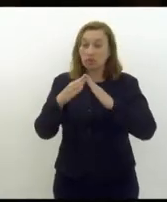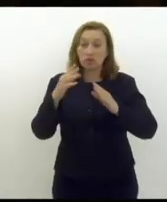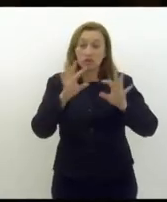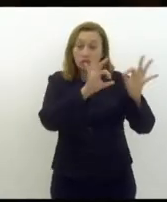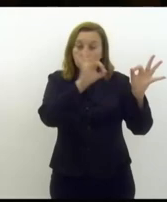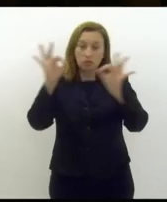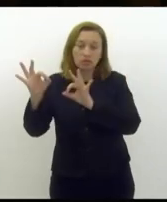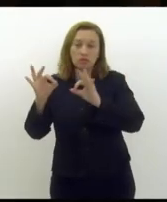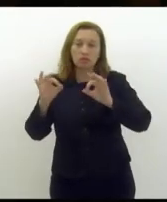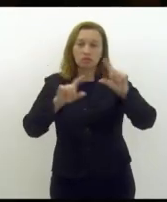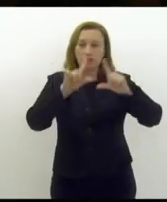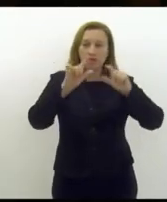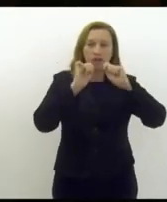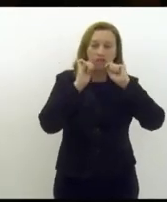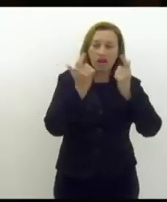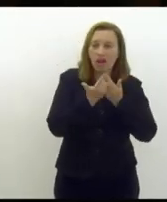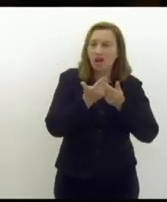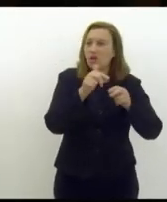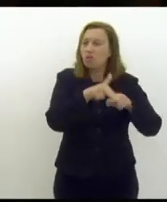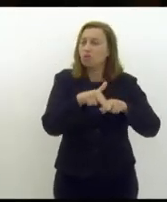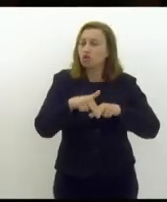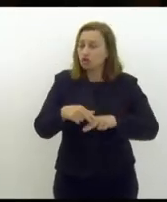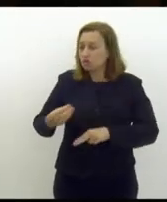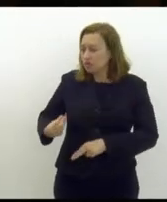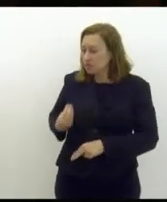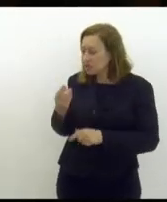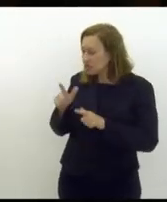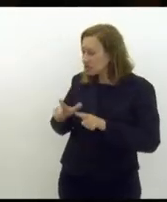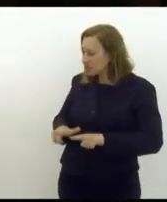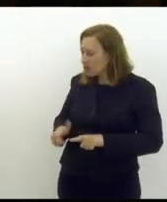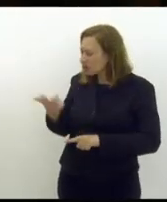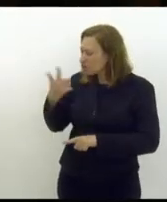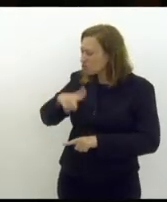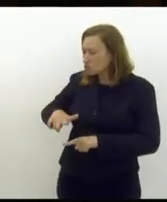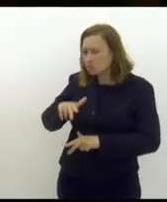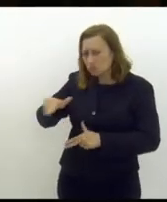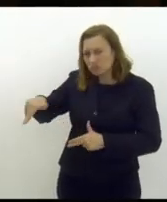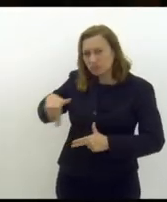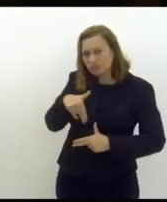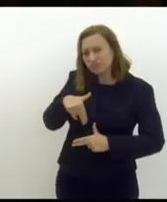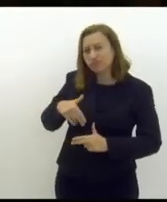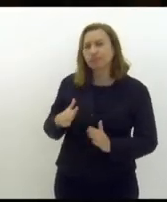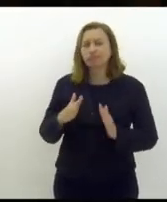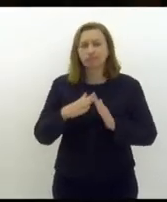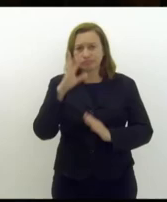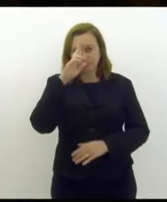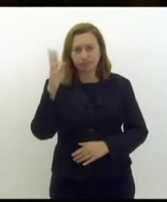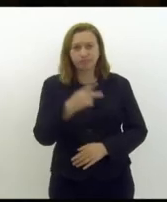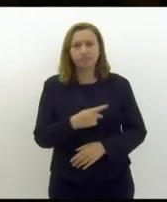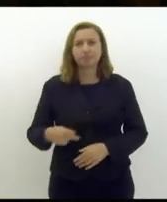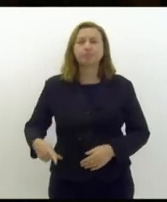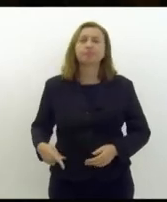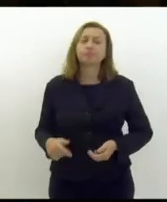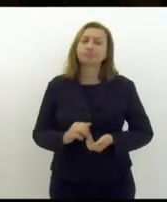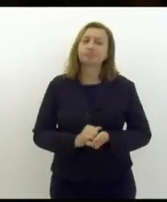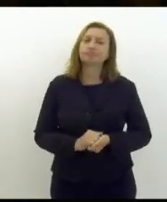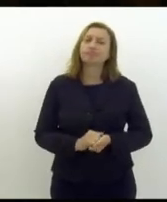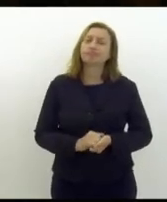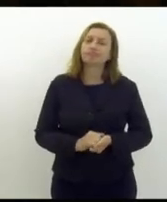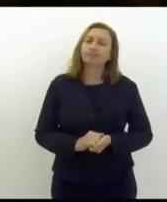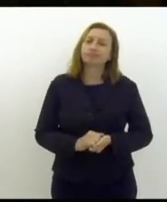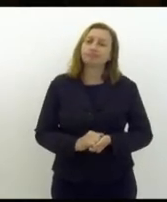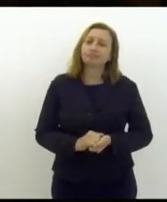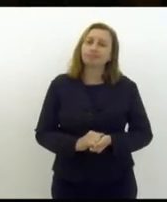assistem pela TV alerj o motivo que me traz mais uma vez a Tribuna dessa casa senhor presidente é